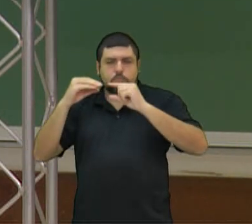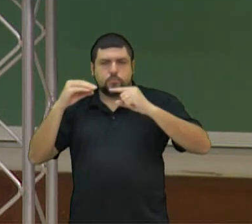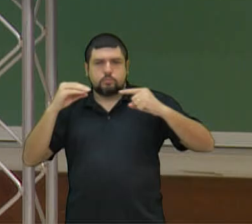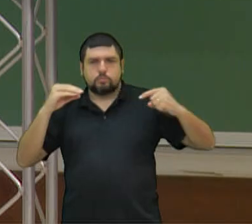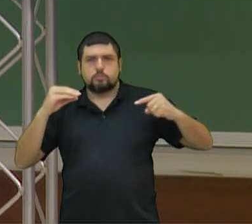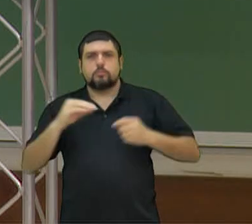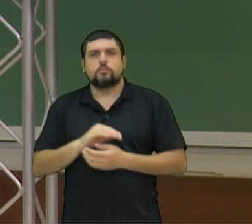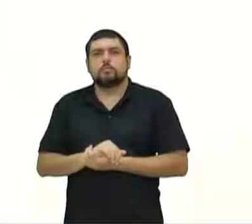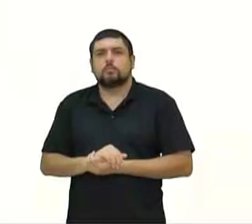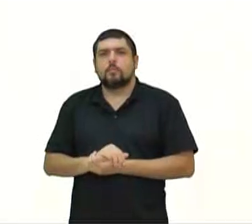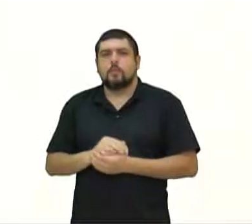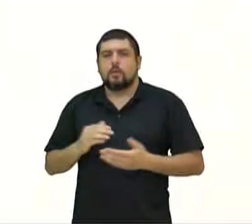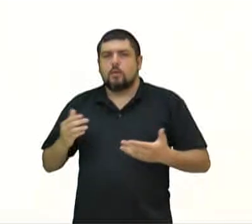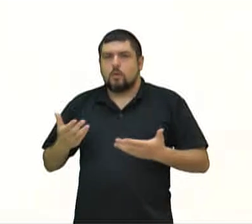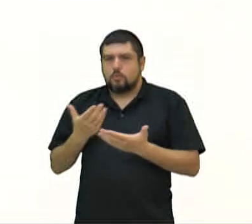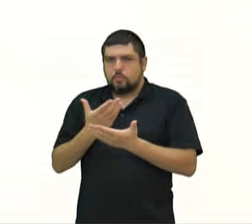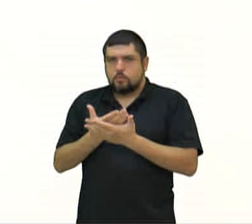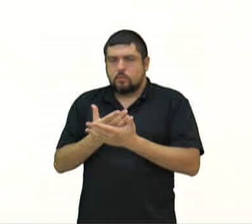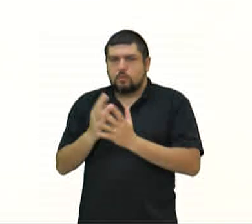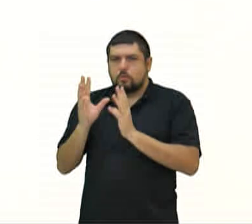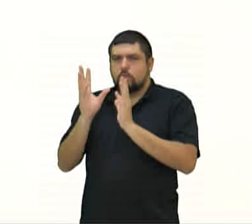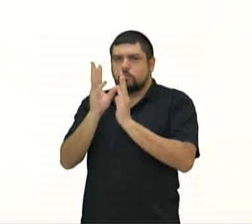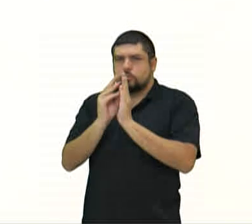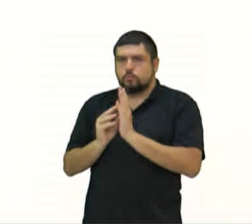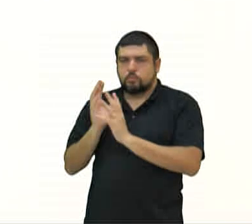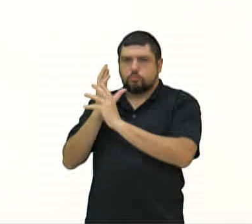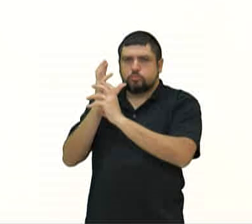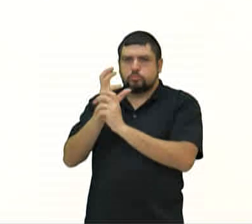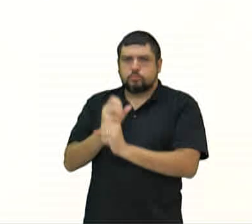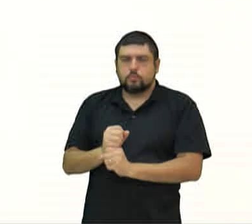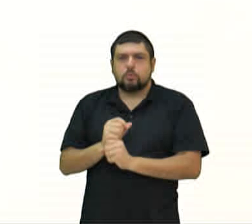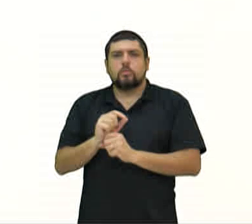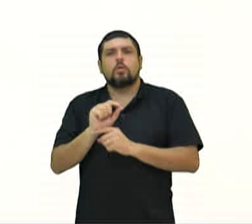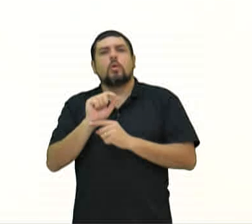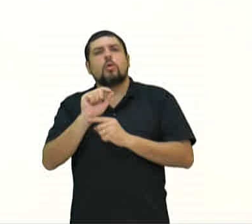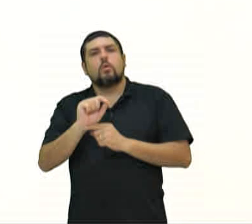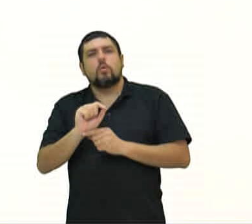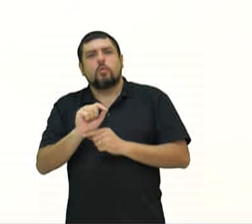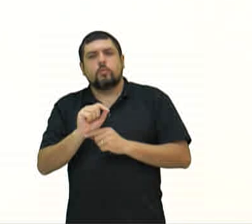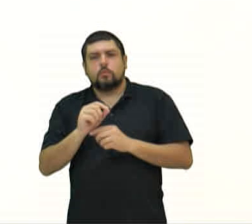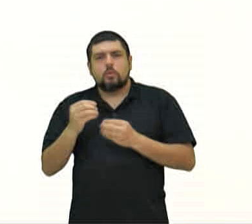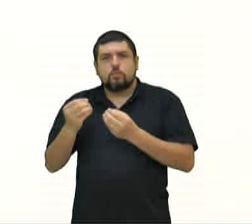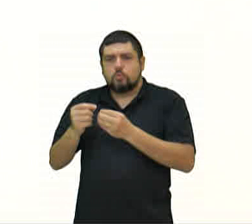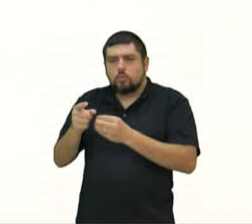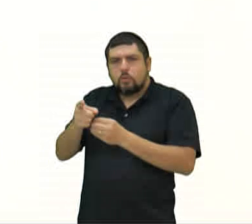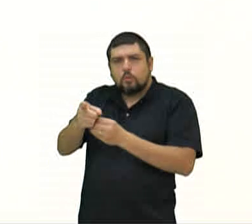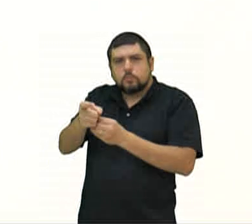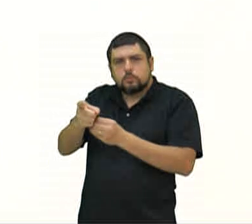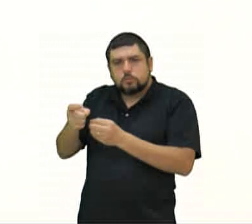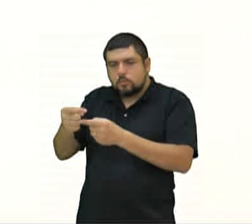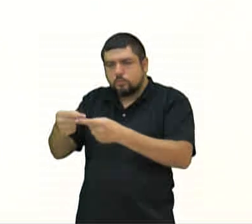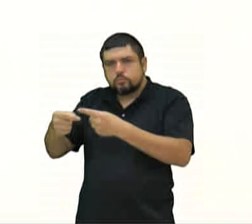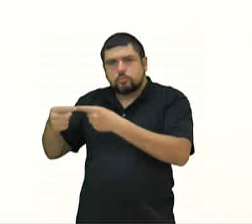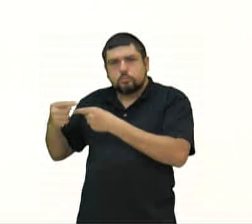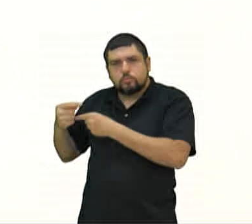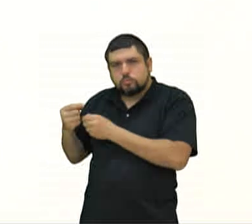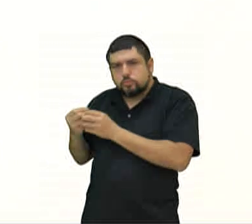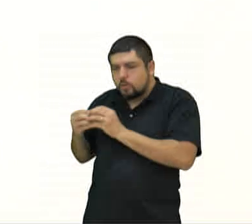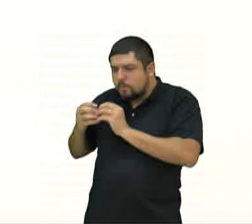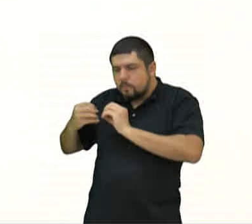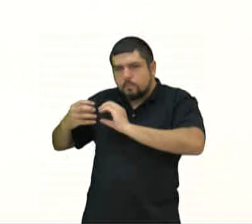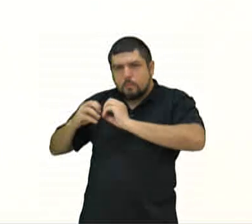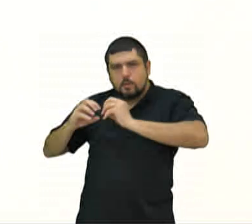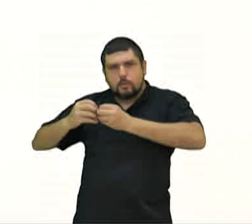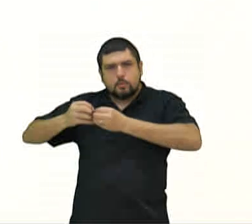hoje. A gametogênese compreende o processo de espermatogênese, produzir espermatozoides e ovulogênese, óvulos ou ovócitos,